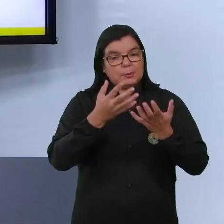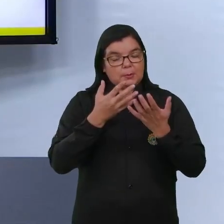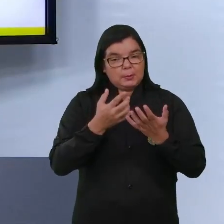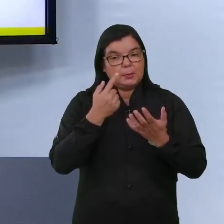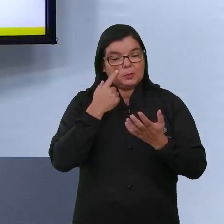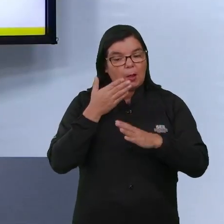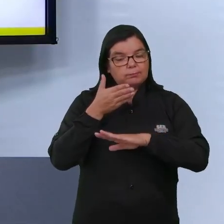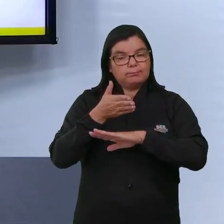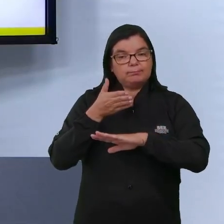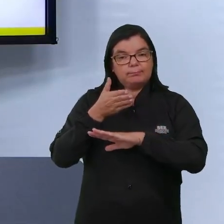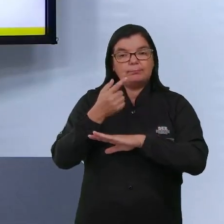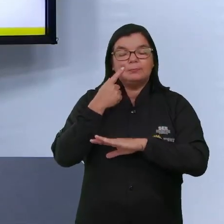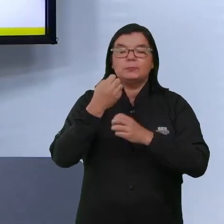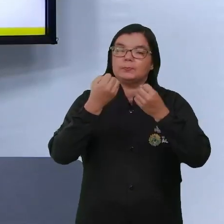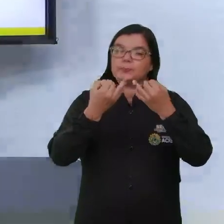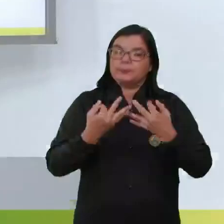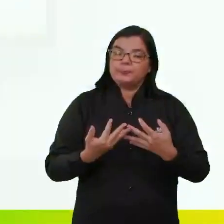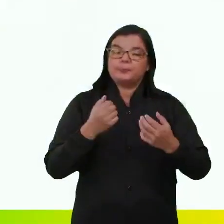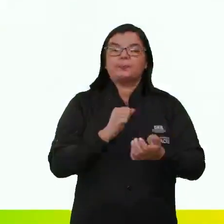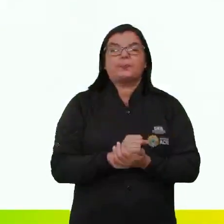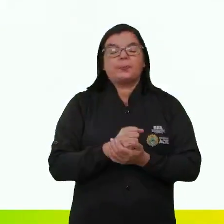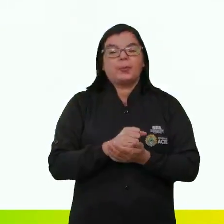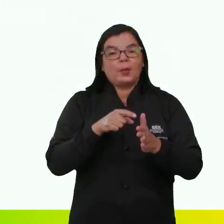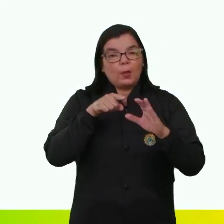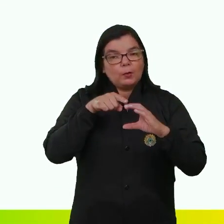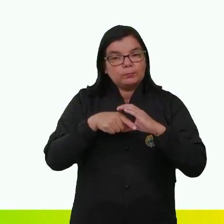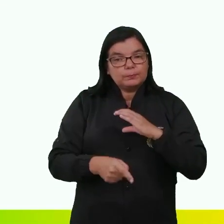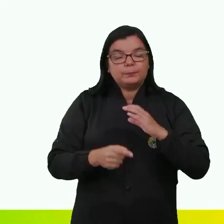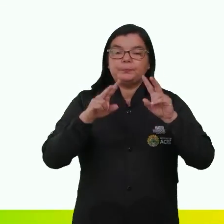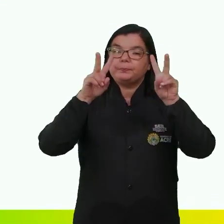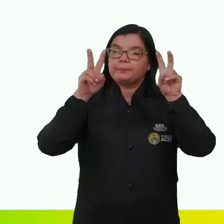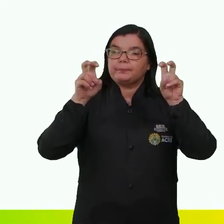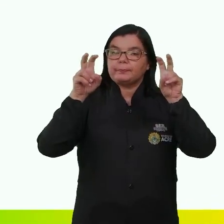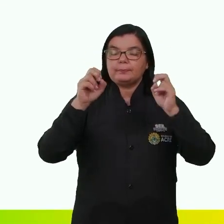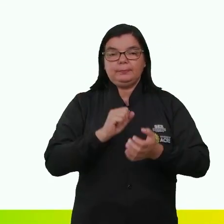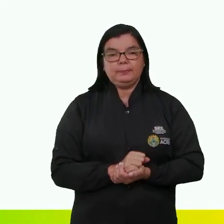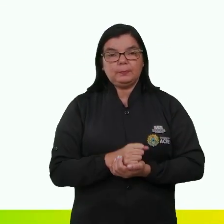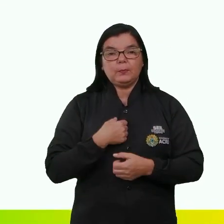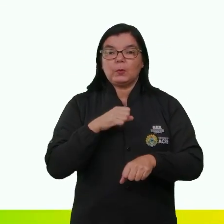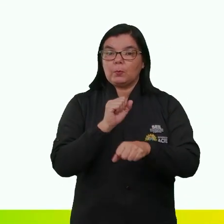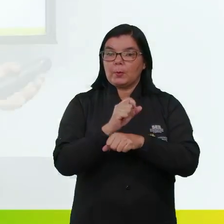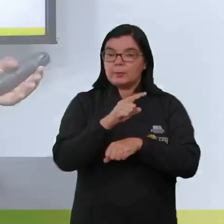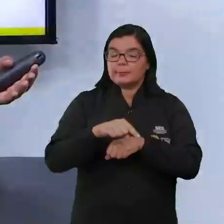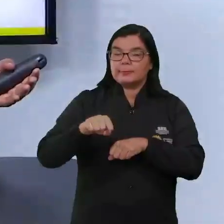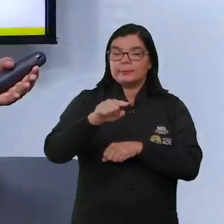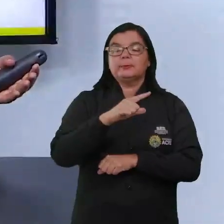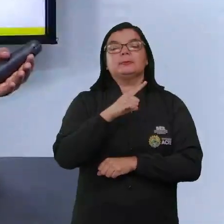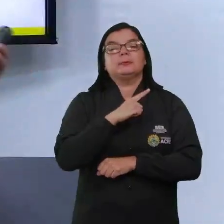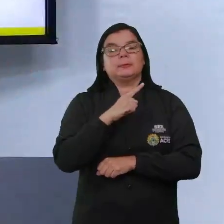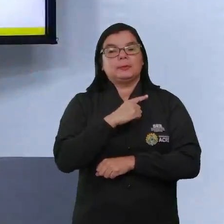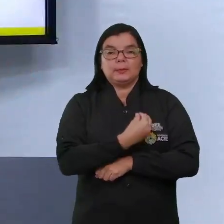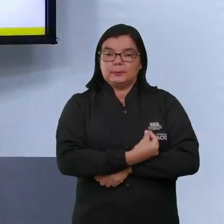estar acessando. E, como eu falei, se aprofundar mais sobre esse tema. Espero que vocês tenham,